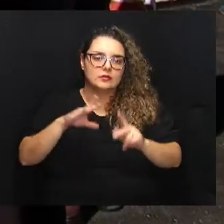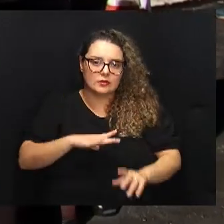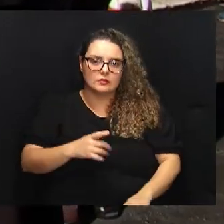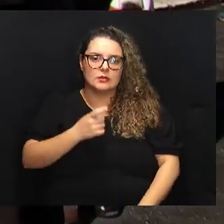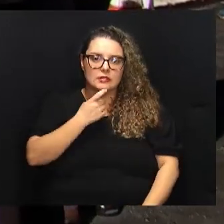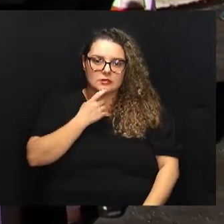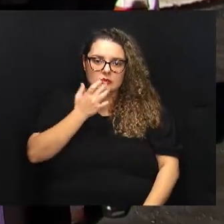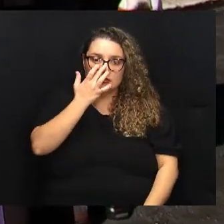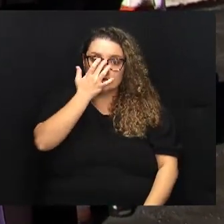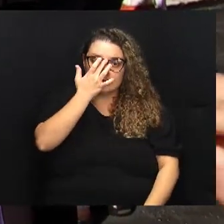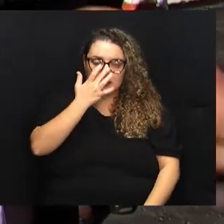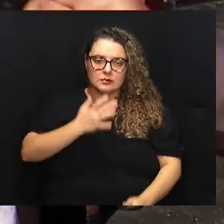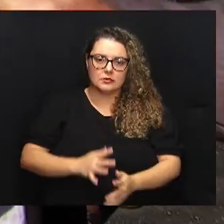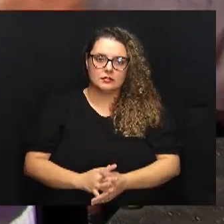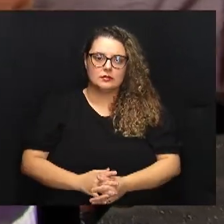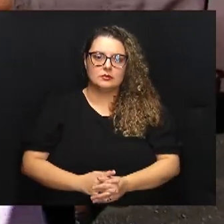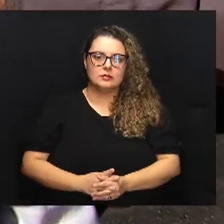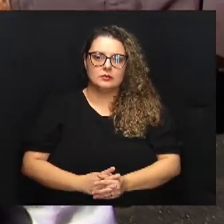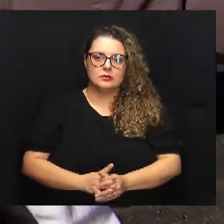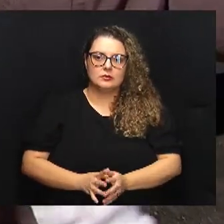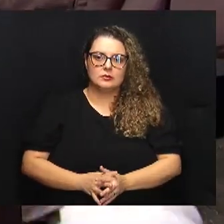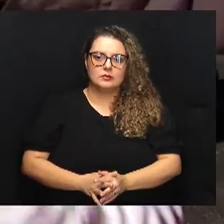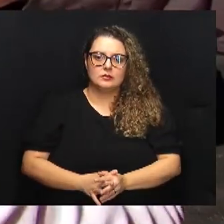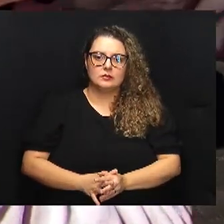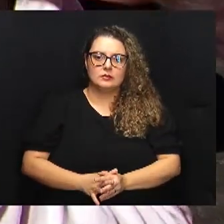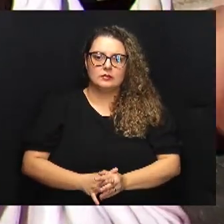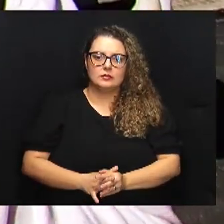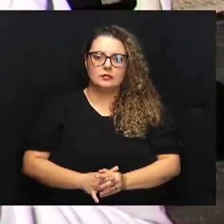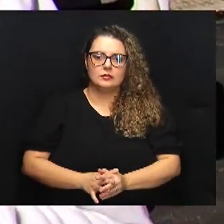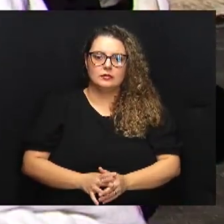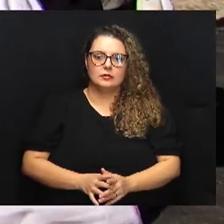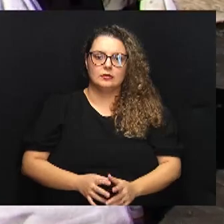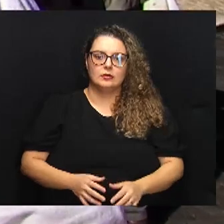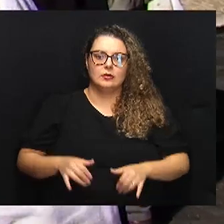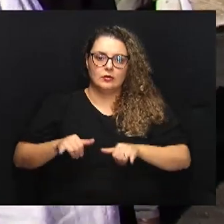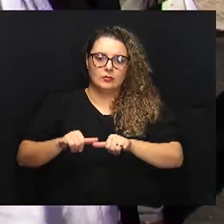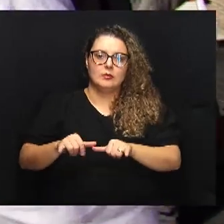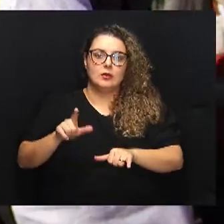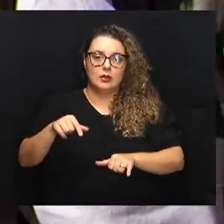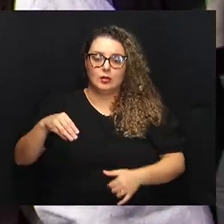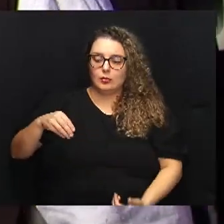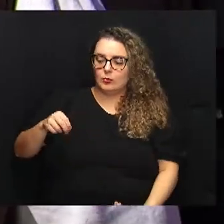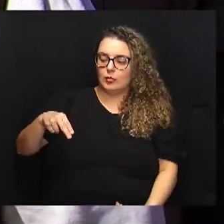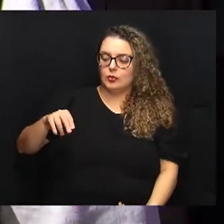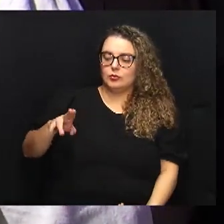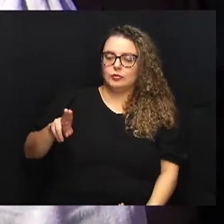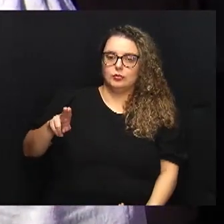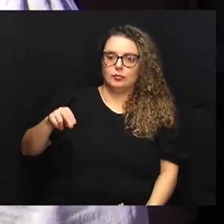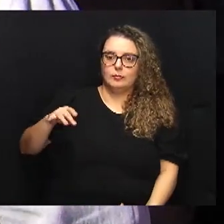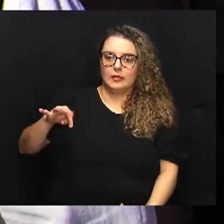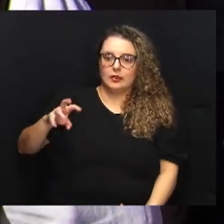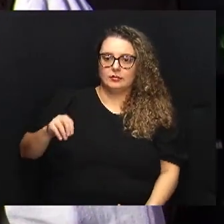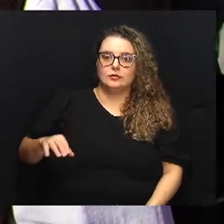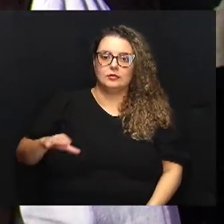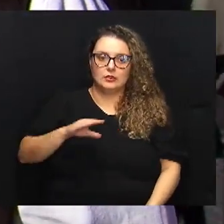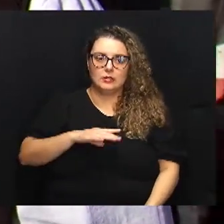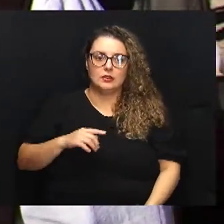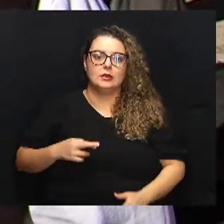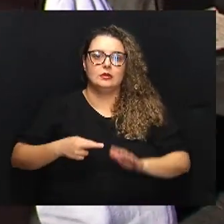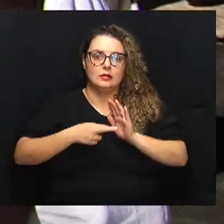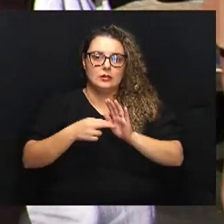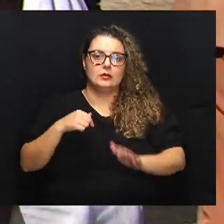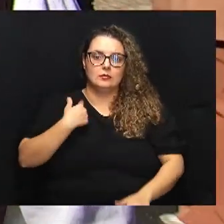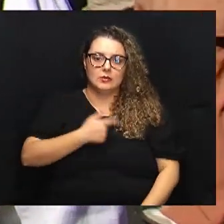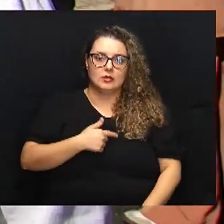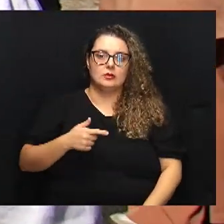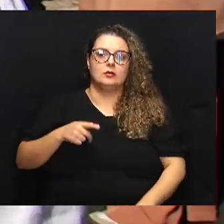Campinas, né? O Mercadão é um monumento da cidade, representa muito para a nossa população,